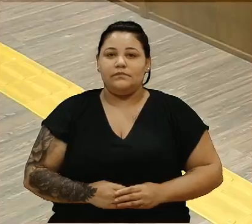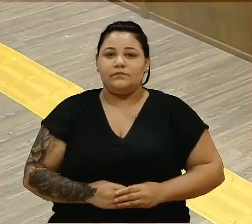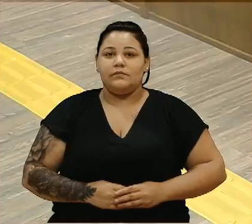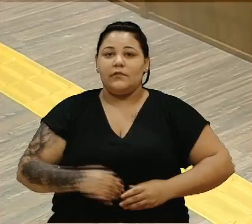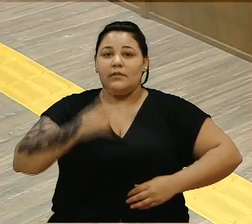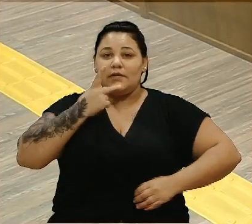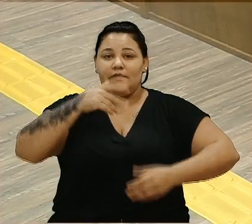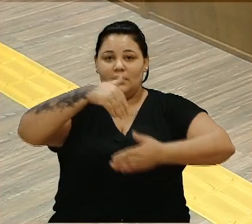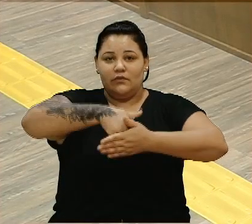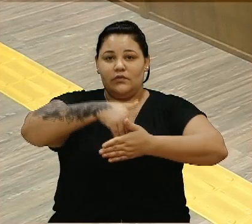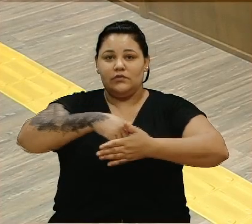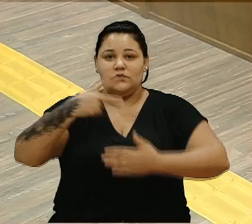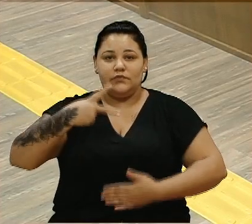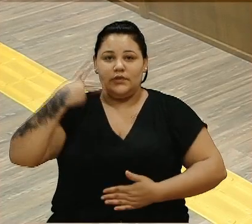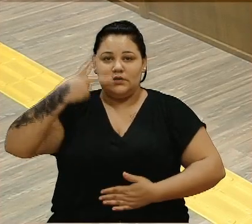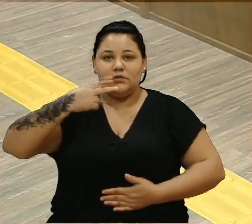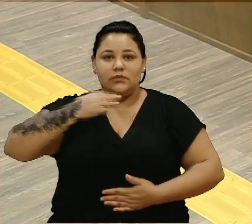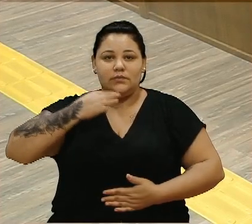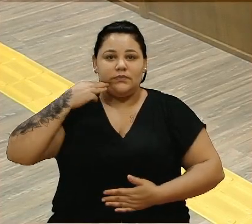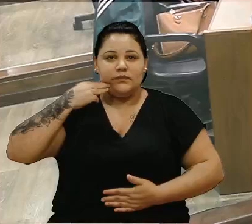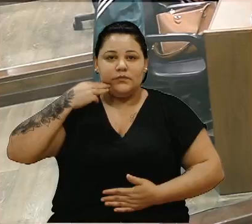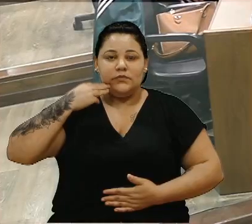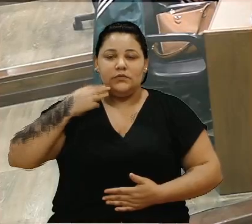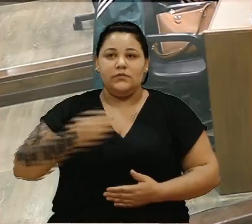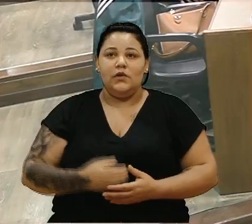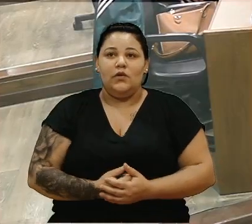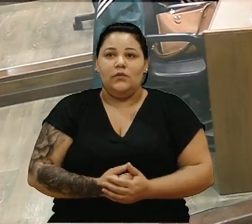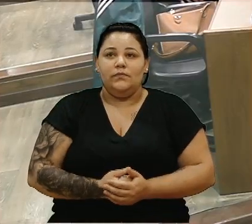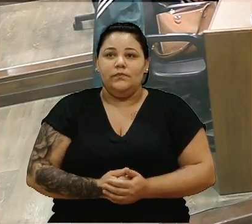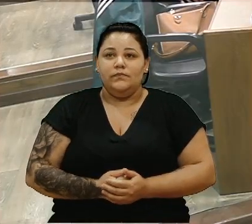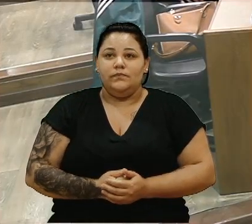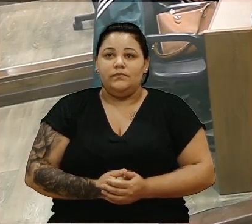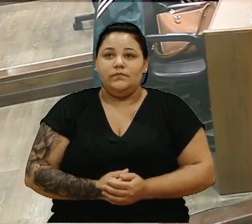Declarar o voto, vereadora Marisol Santos.